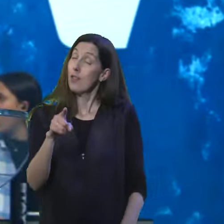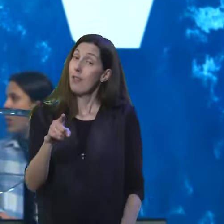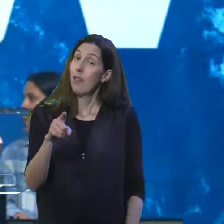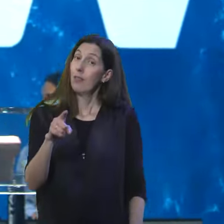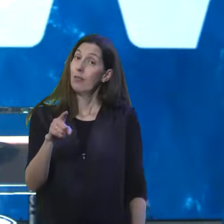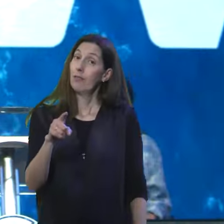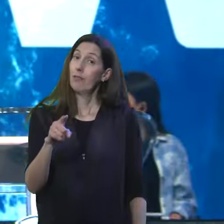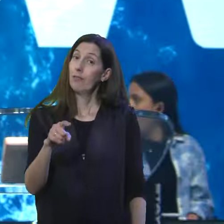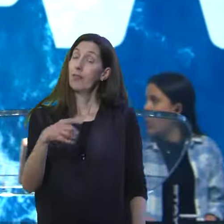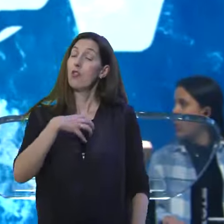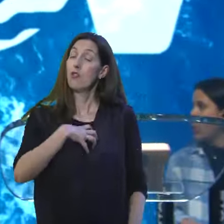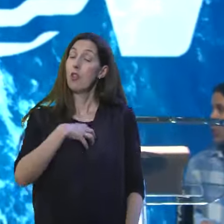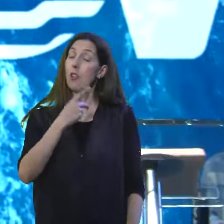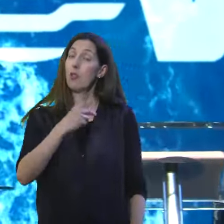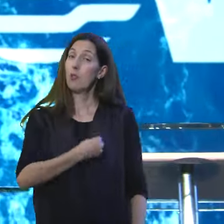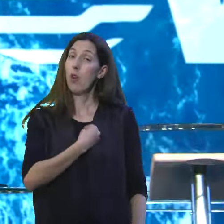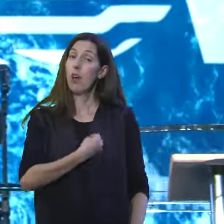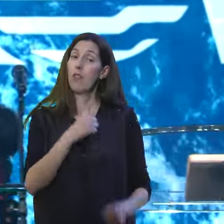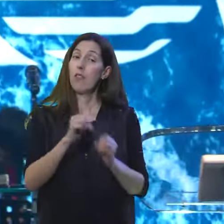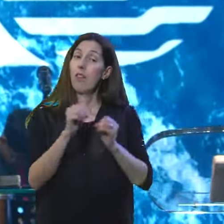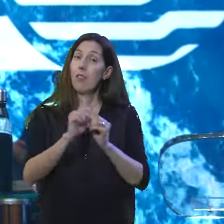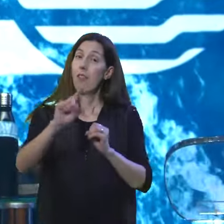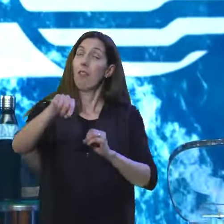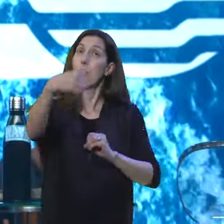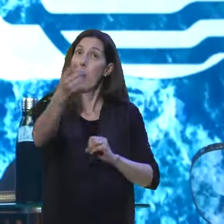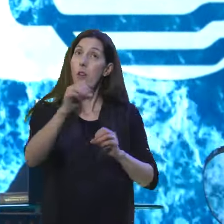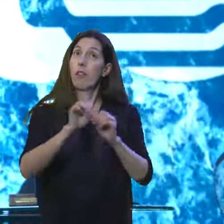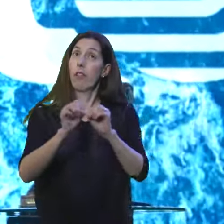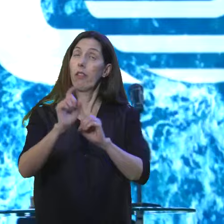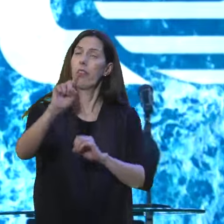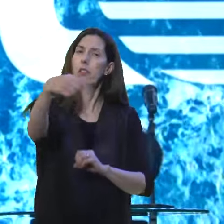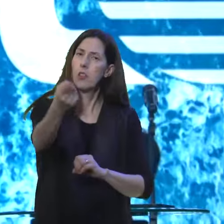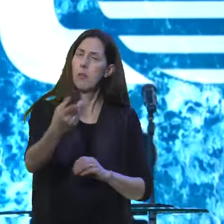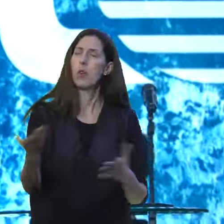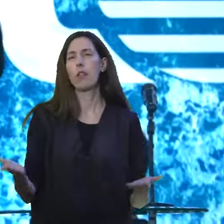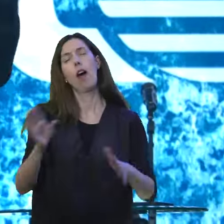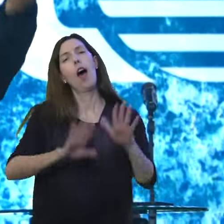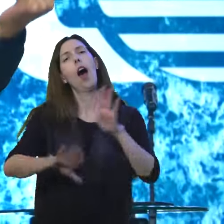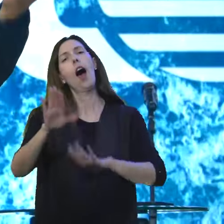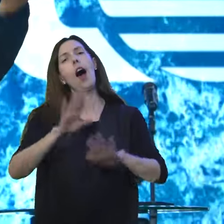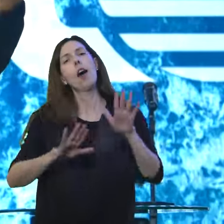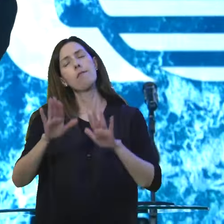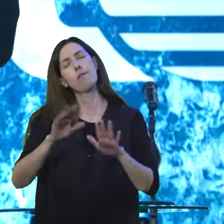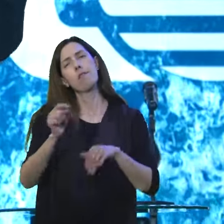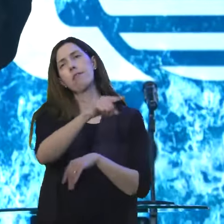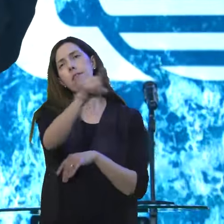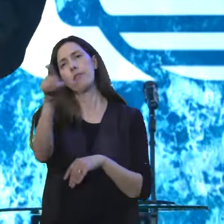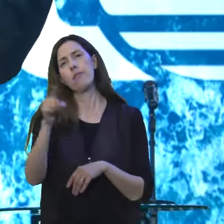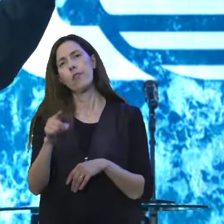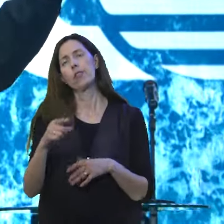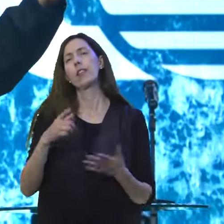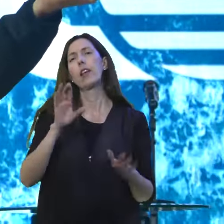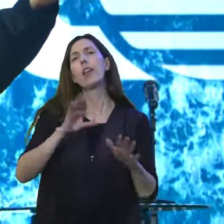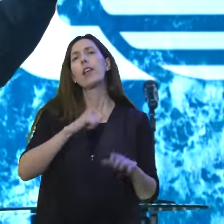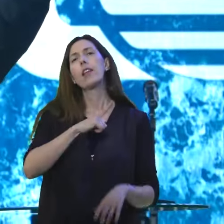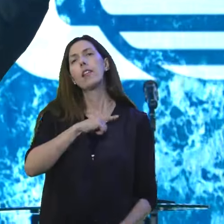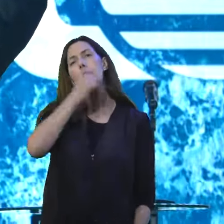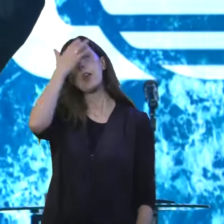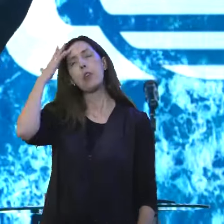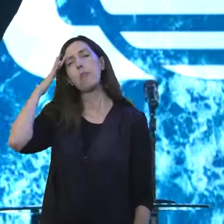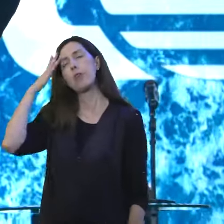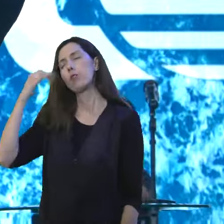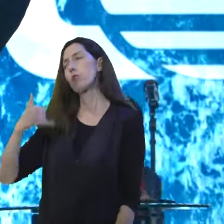para depois, talvez você vai ser como uma das pessoas que eu e os pastores atendemos aqui com 90 anos num hospital,